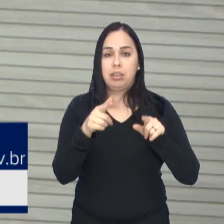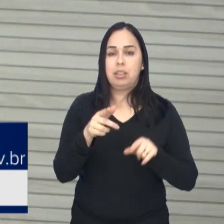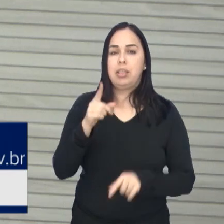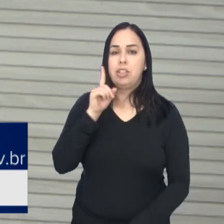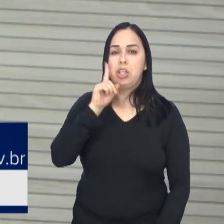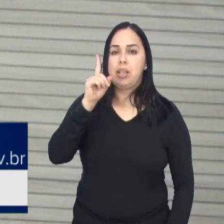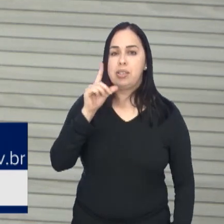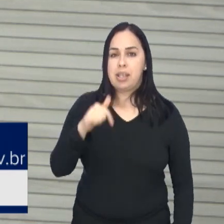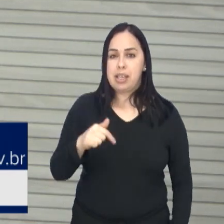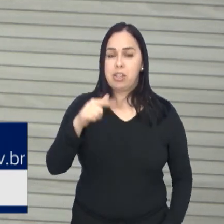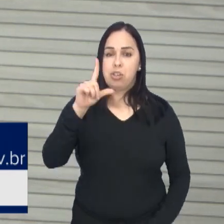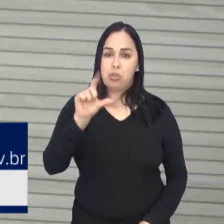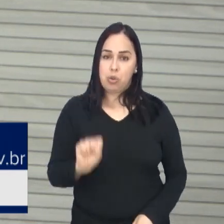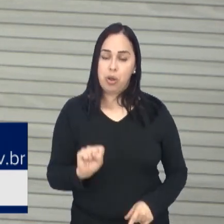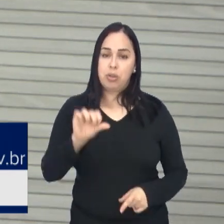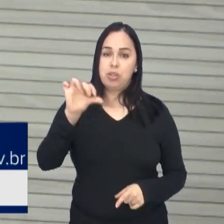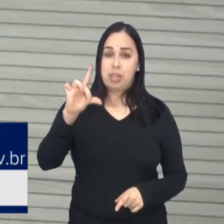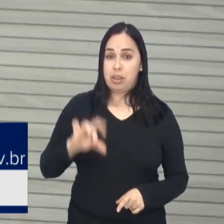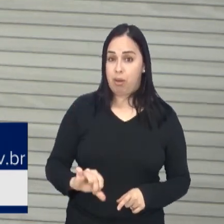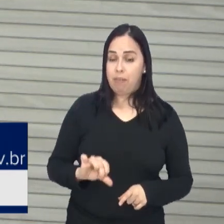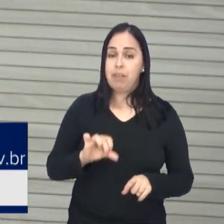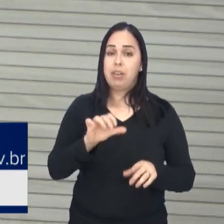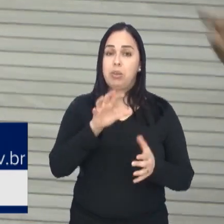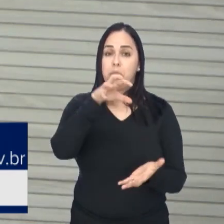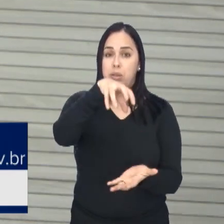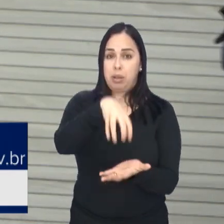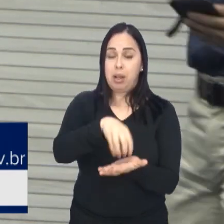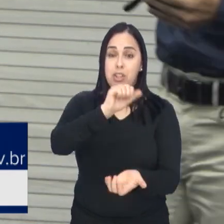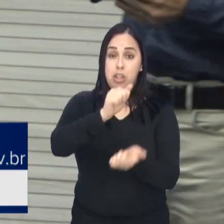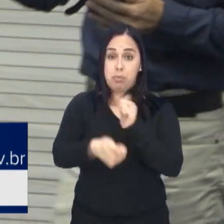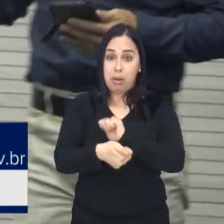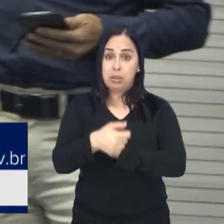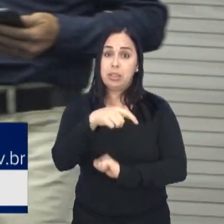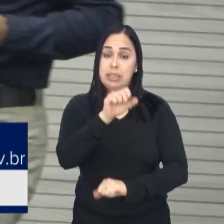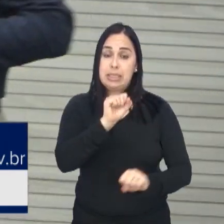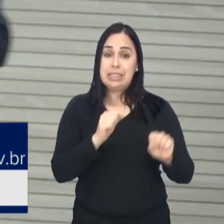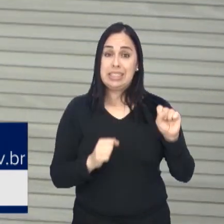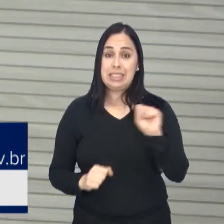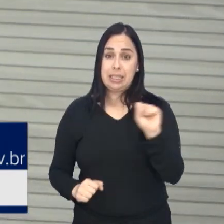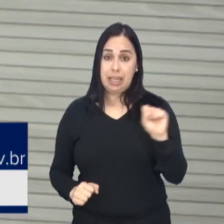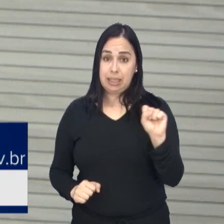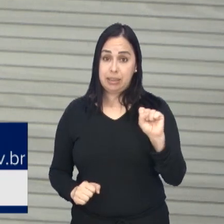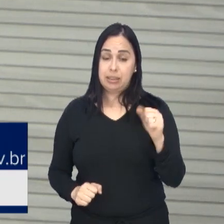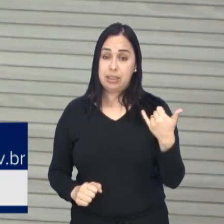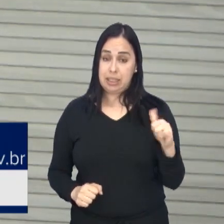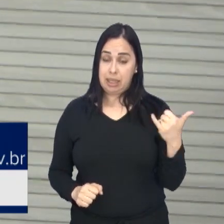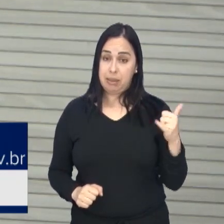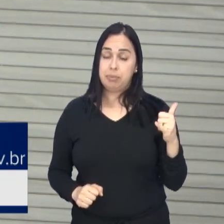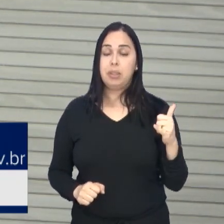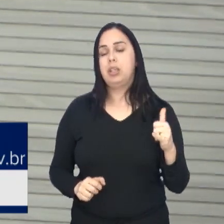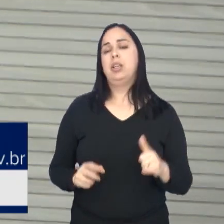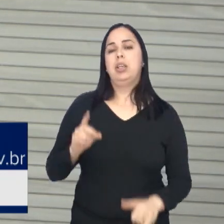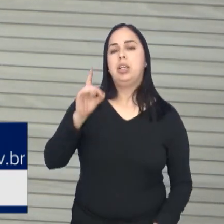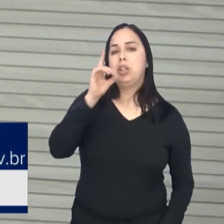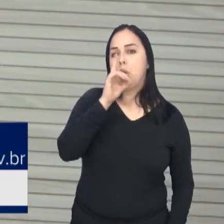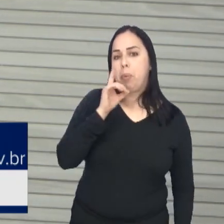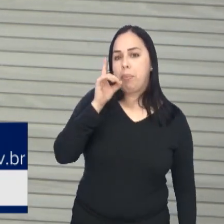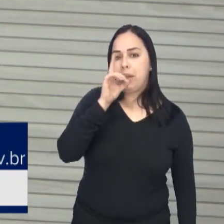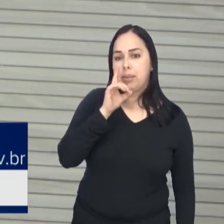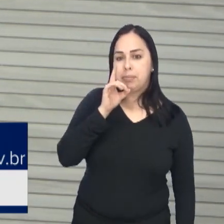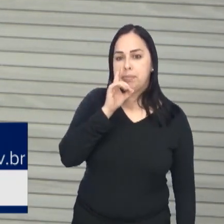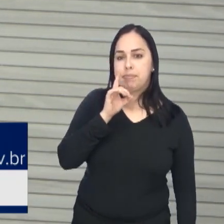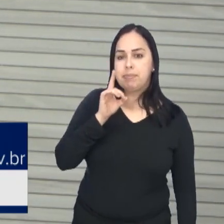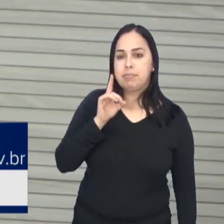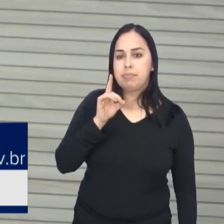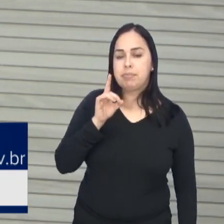18 e 19, no Poliesportivo do Altos de Santana. E no domingo irá